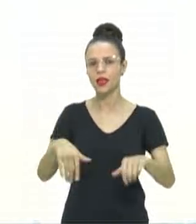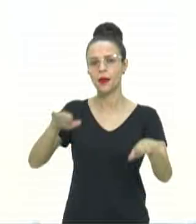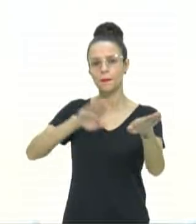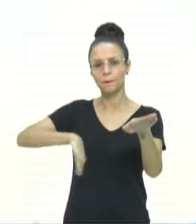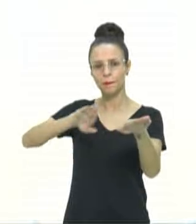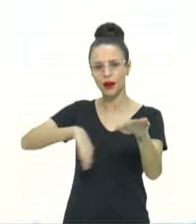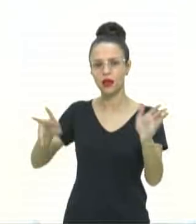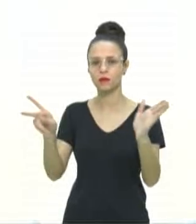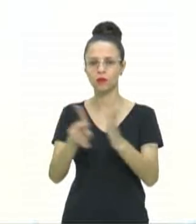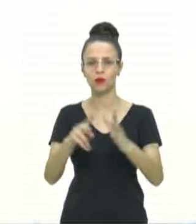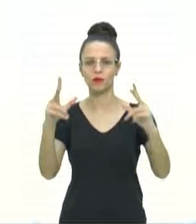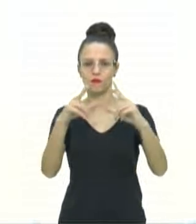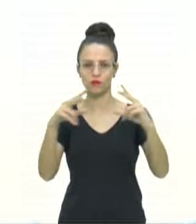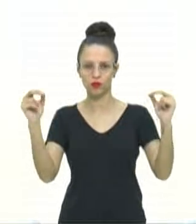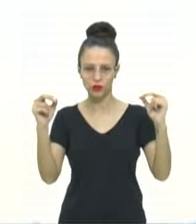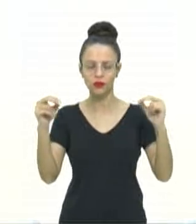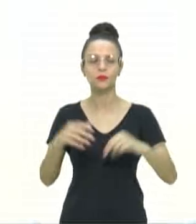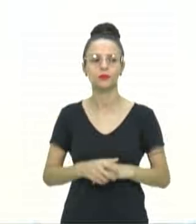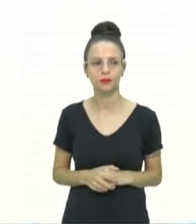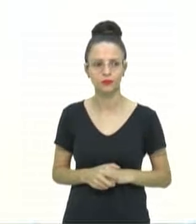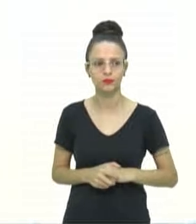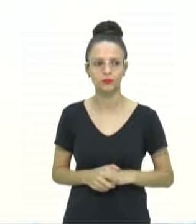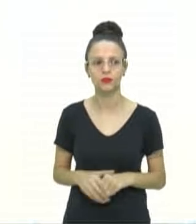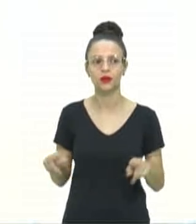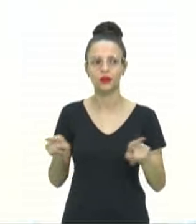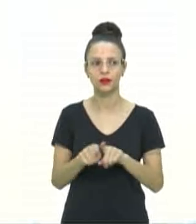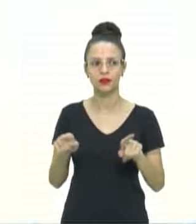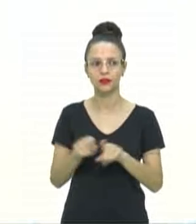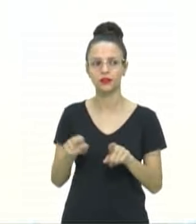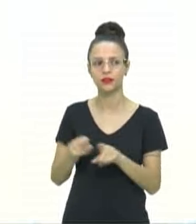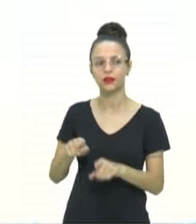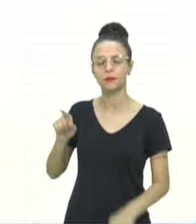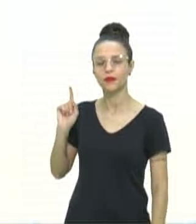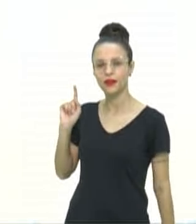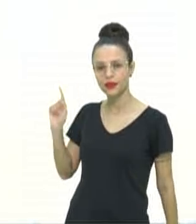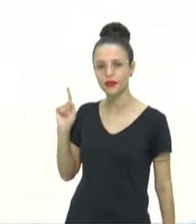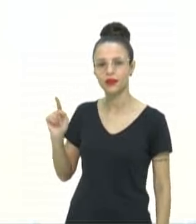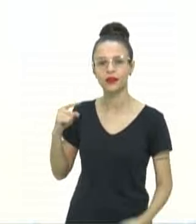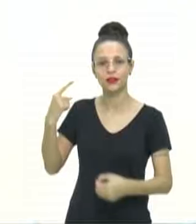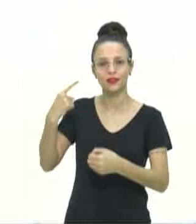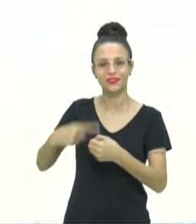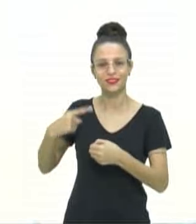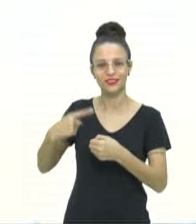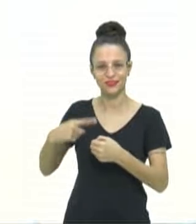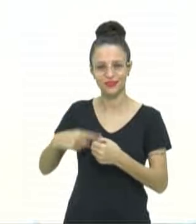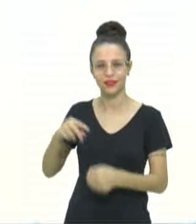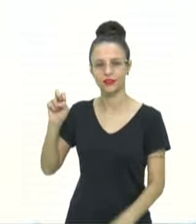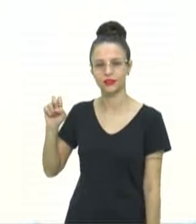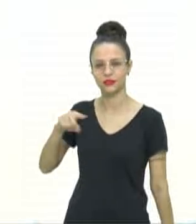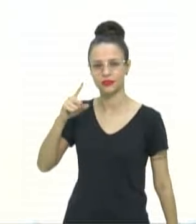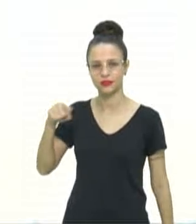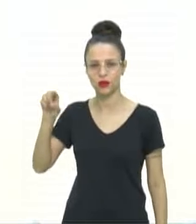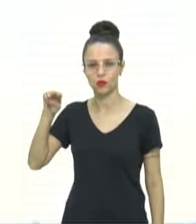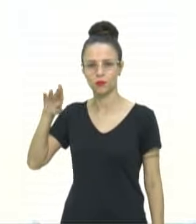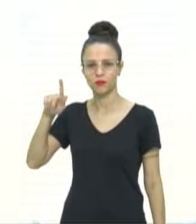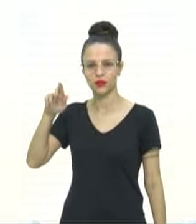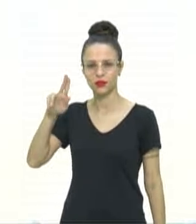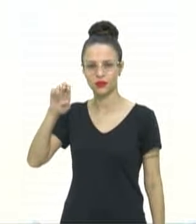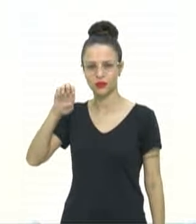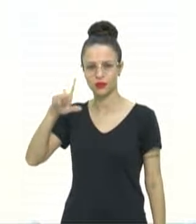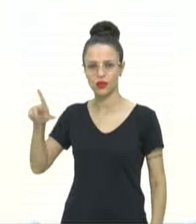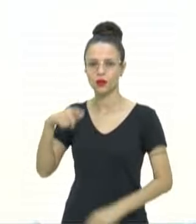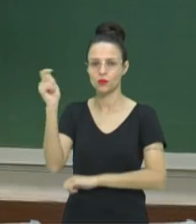ali as belezas naturais de Florianópolis, as ruínas jesuítico-guarani ali de São Miguel das Missões e o